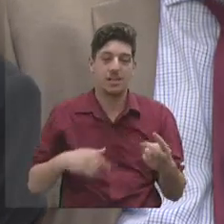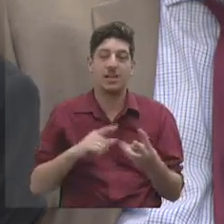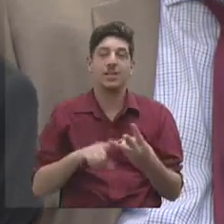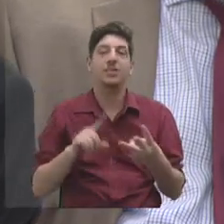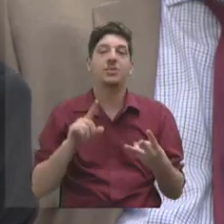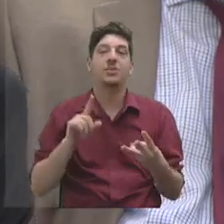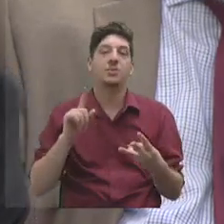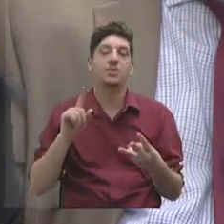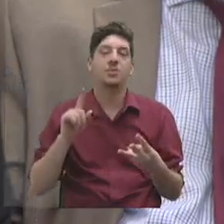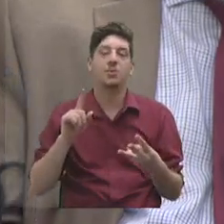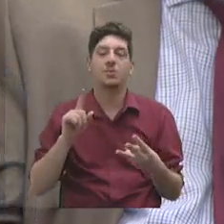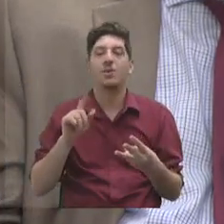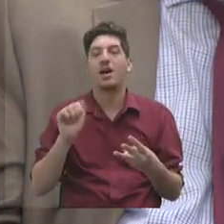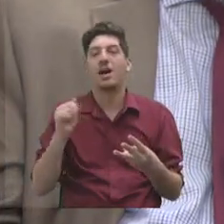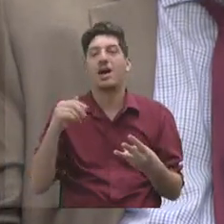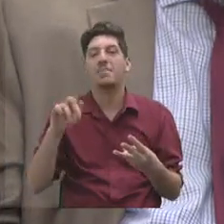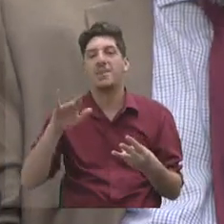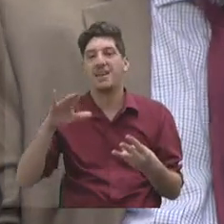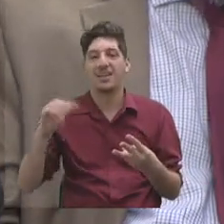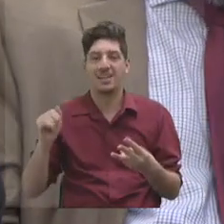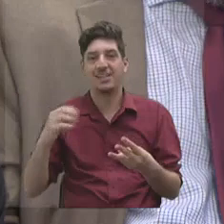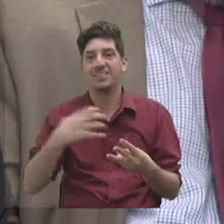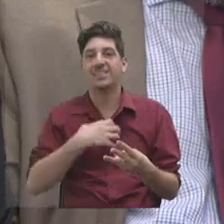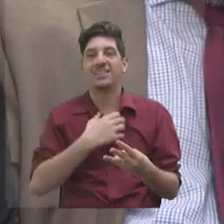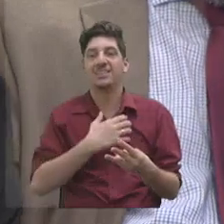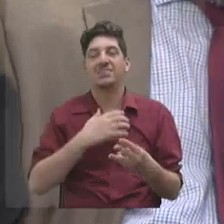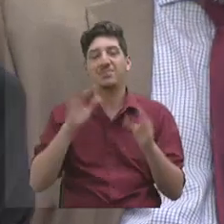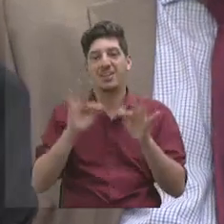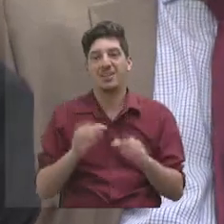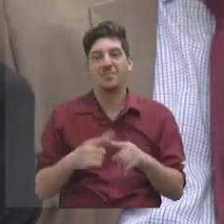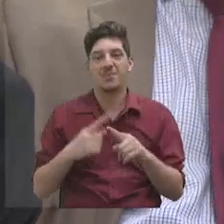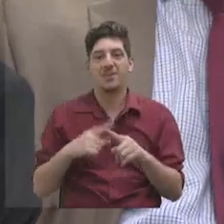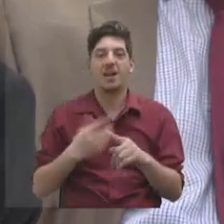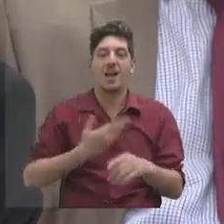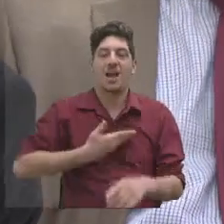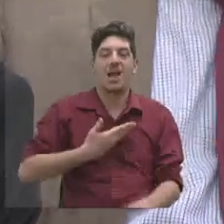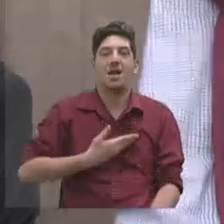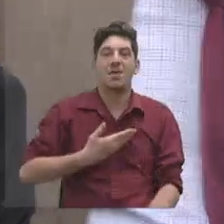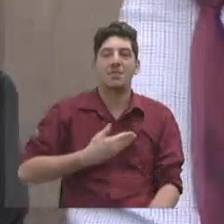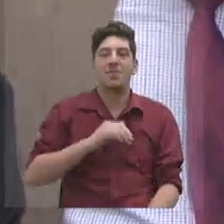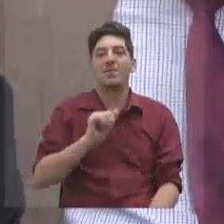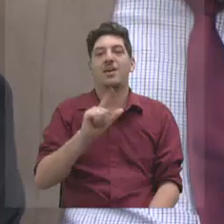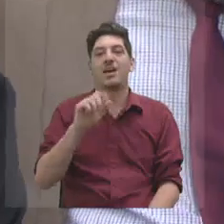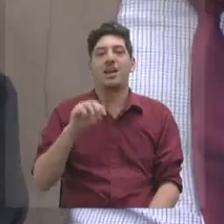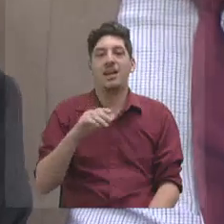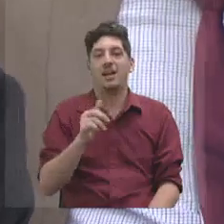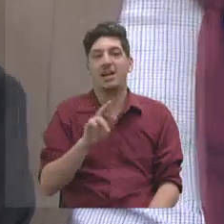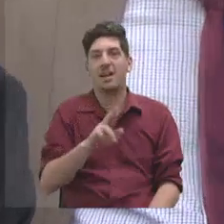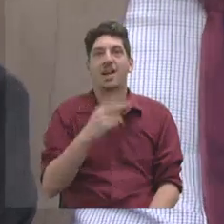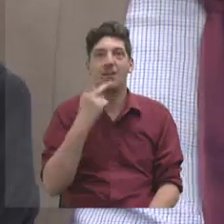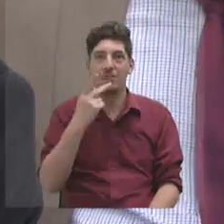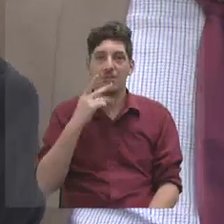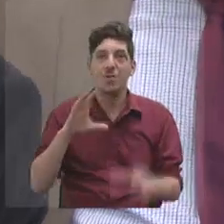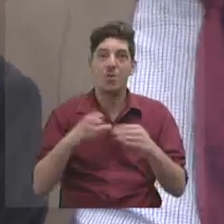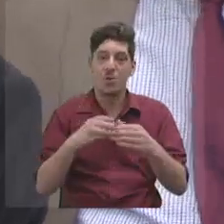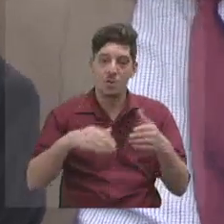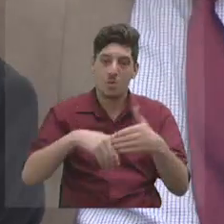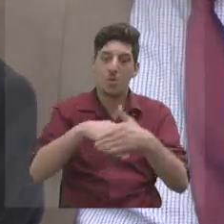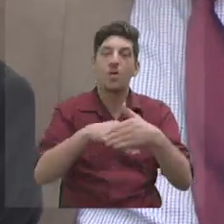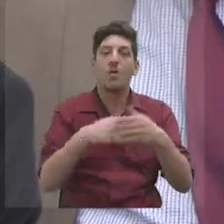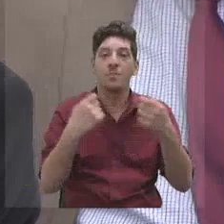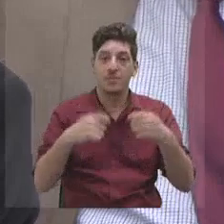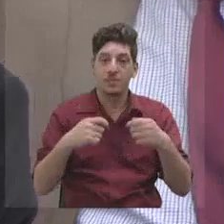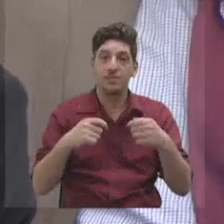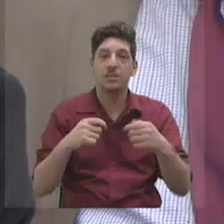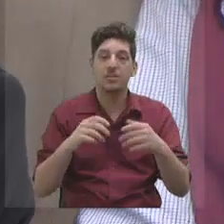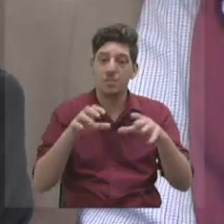essa semana que o nosso amigo Alencar da Silveira Ele disse que os clubes deveriam ter pego o Mineirão eu vim falando isso há muitos anos eu não sei o porquê